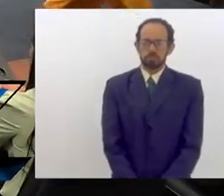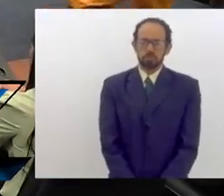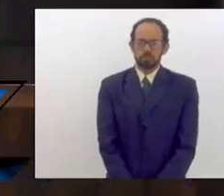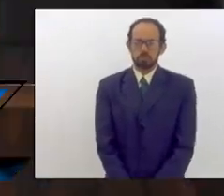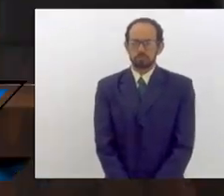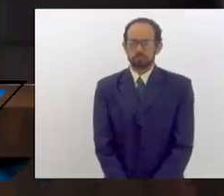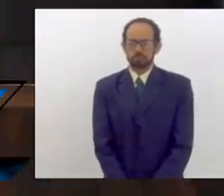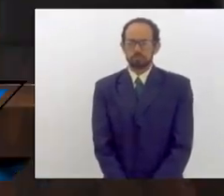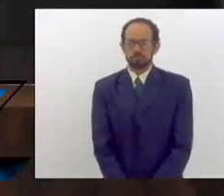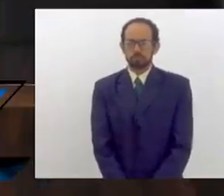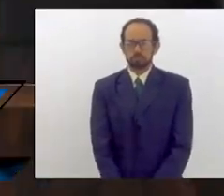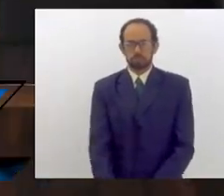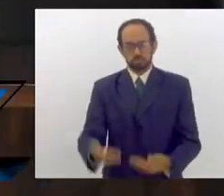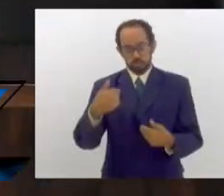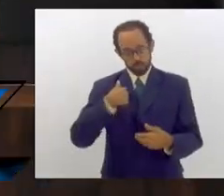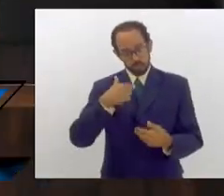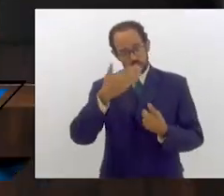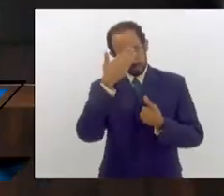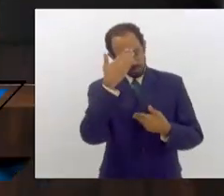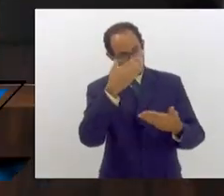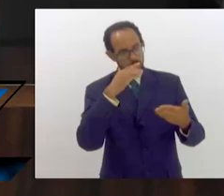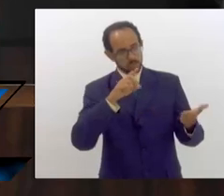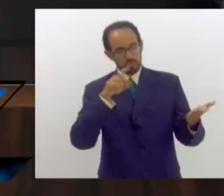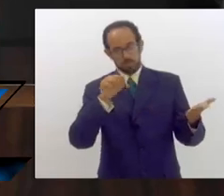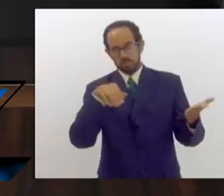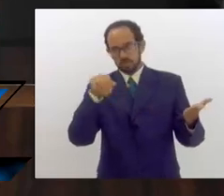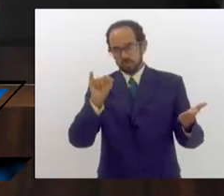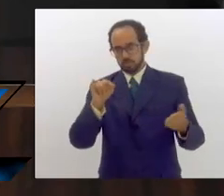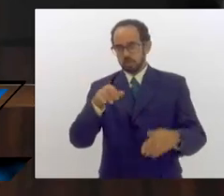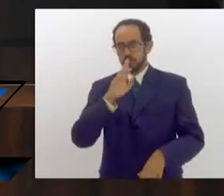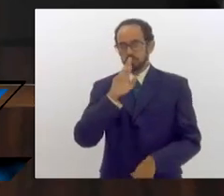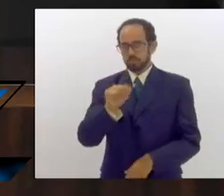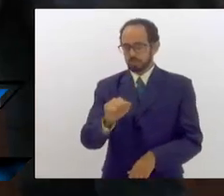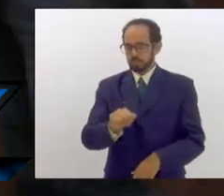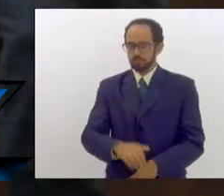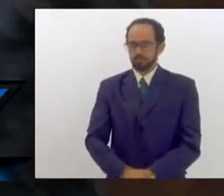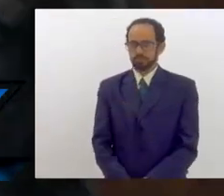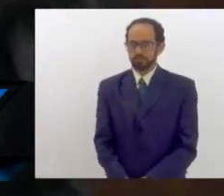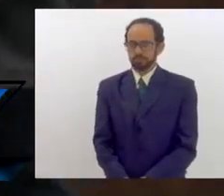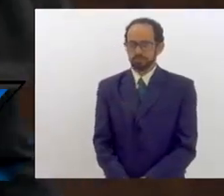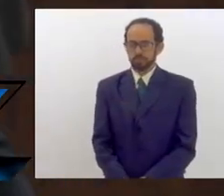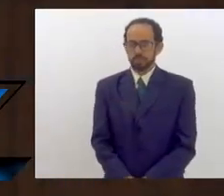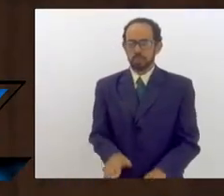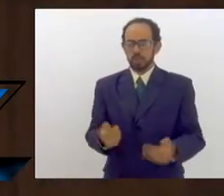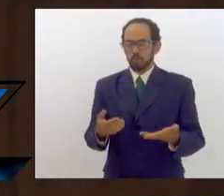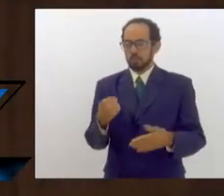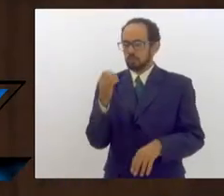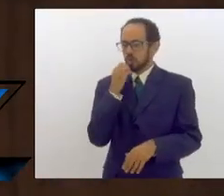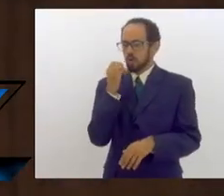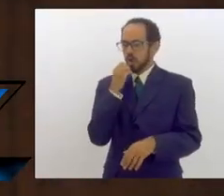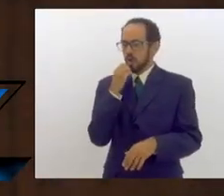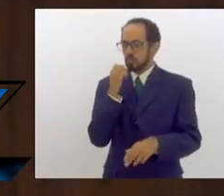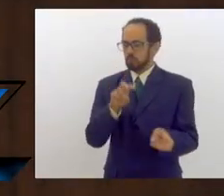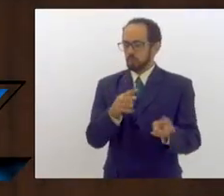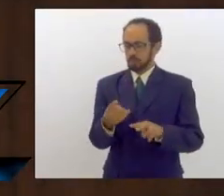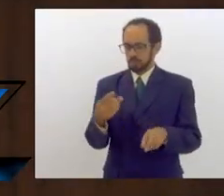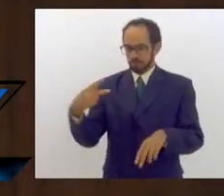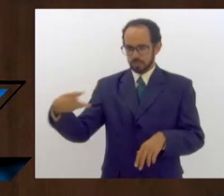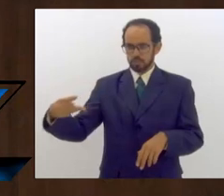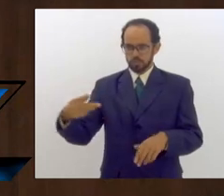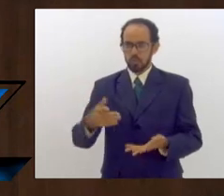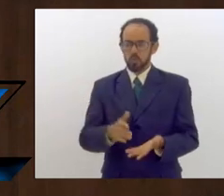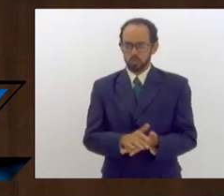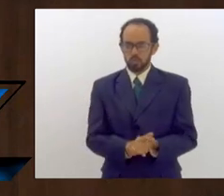Eu que agradeço deputada Rodrigo Amorim presidente em consideração por Óbvio encaminhamento de vossa excelência uma vez